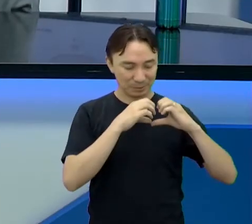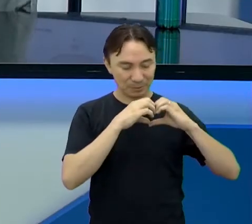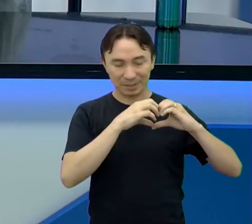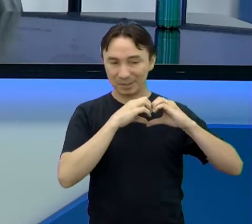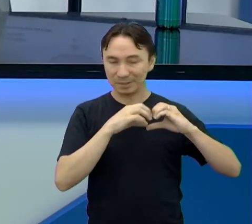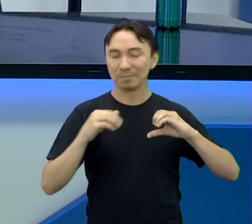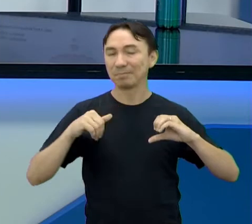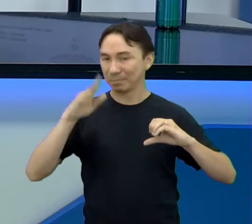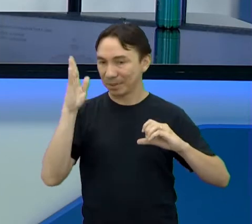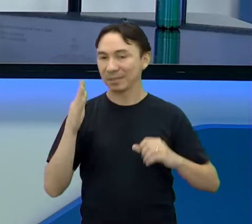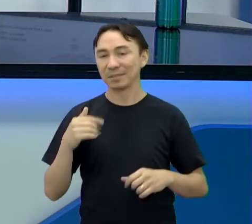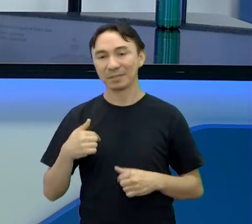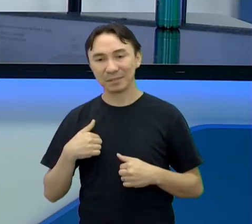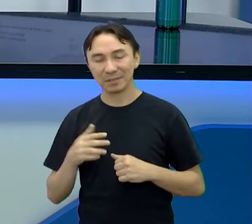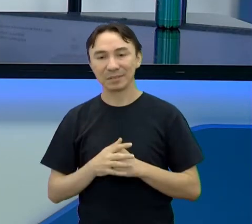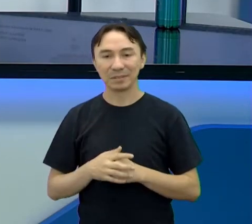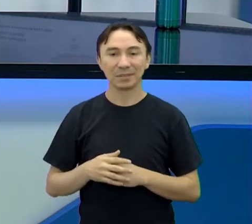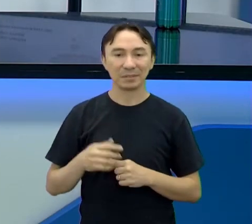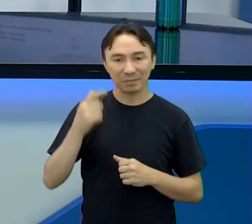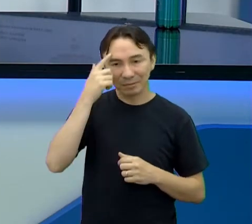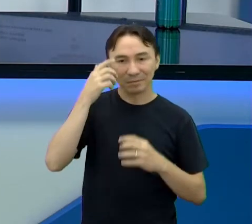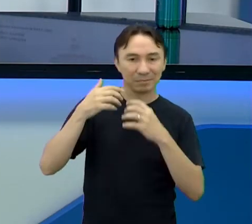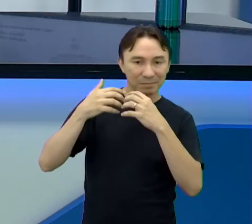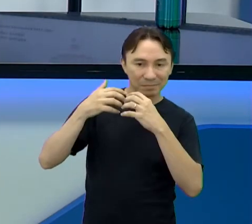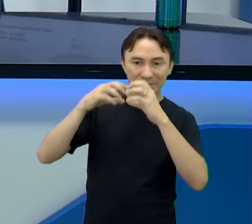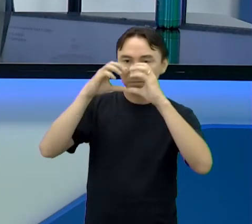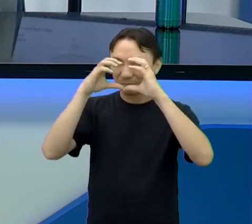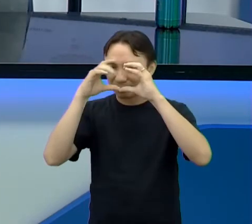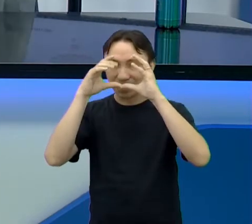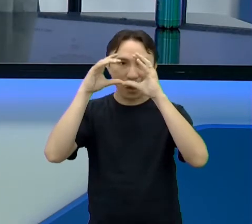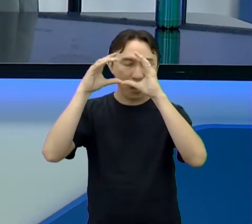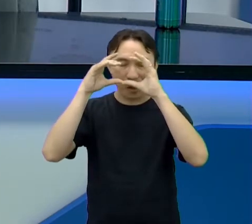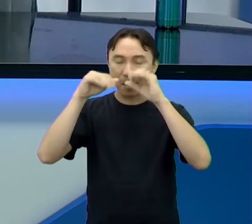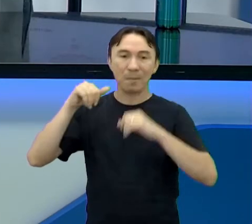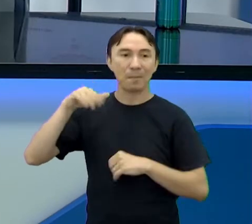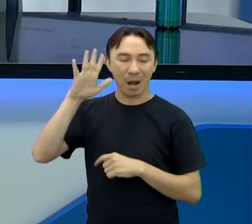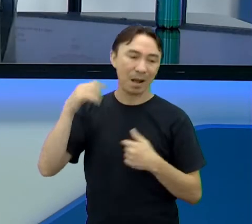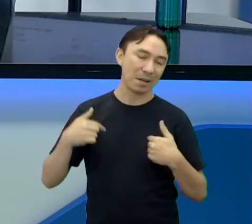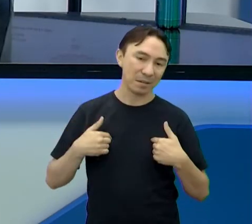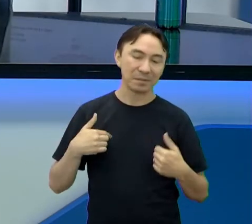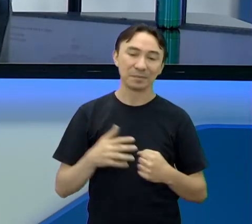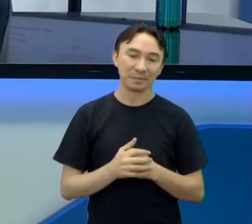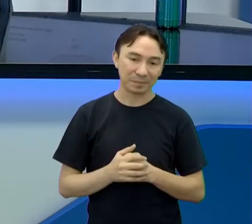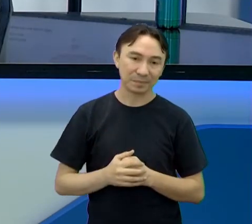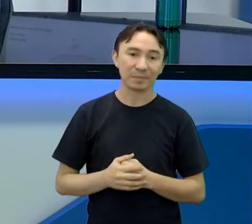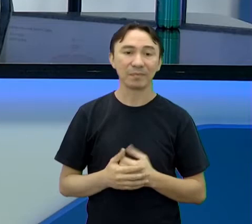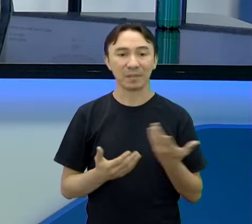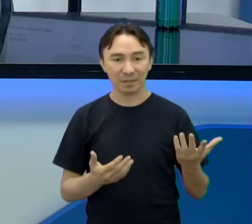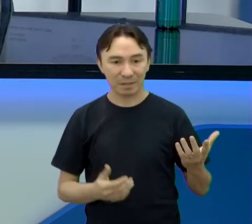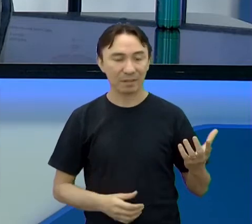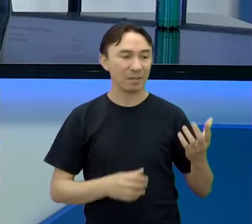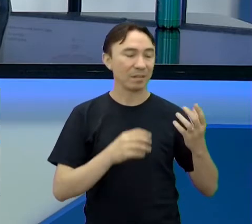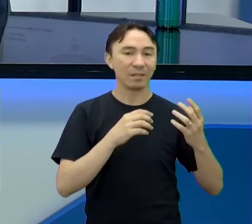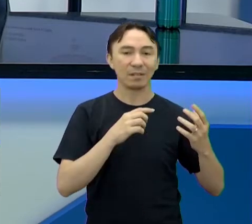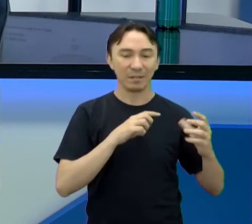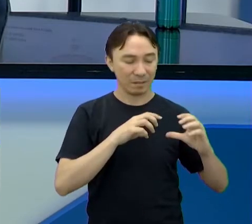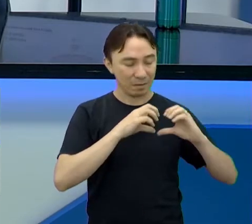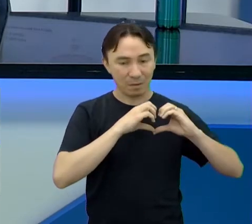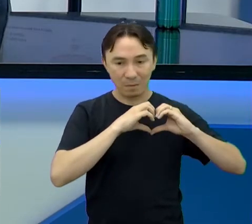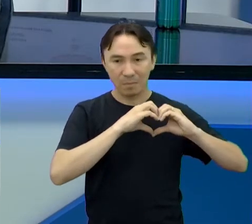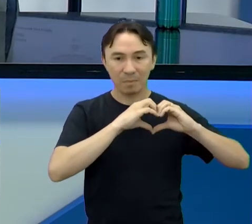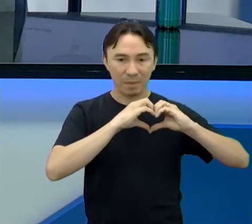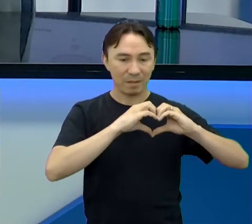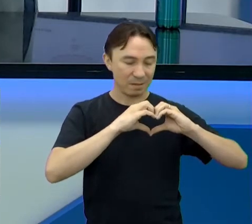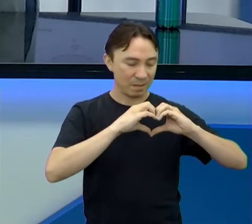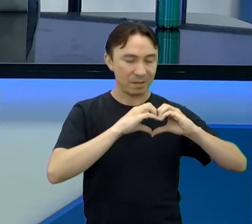coração? Eu sou mais cérebro. Eu sou coração. Então, por algum motivo, né? A gente tem, na nossa